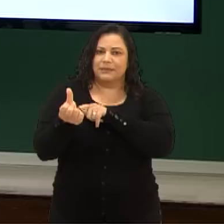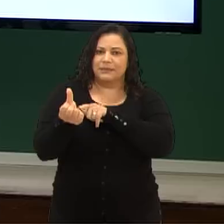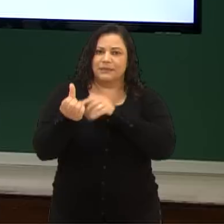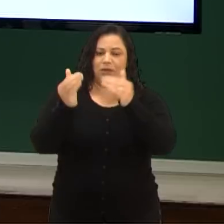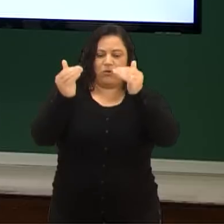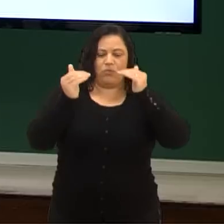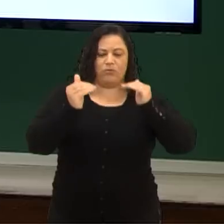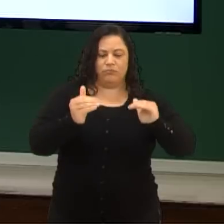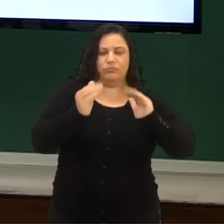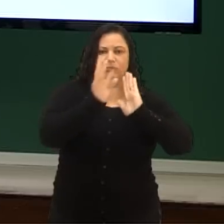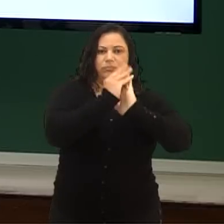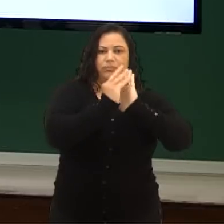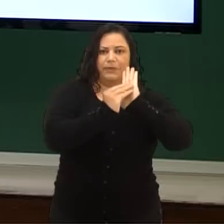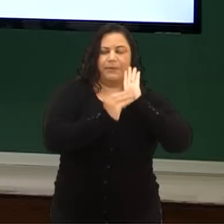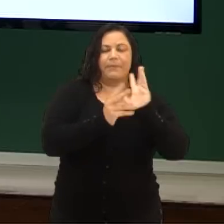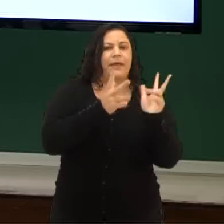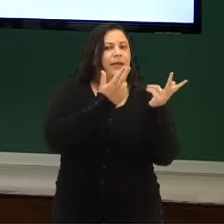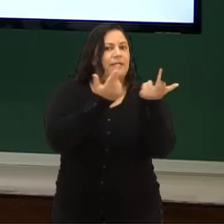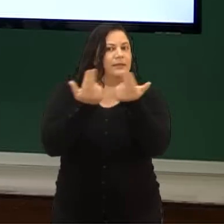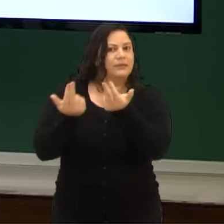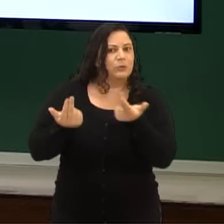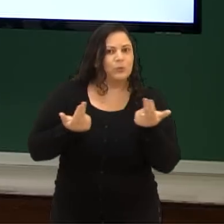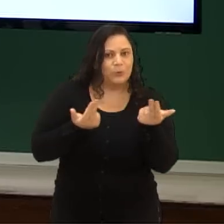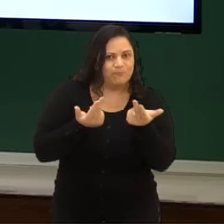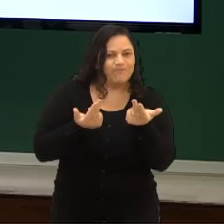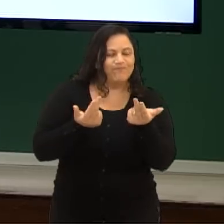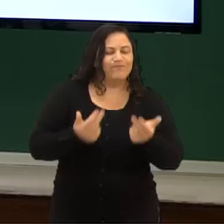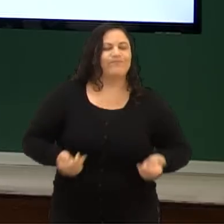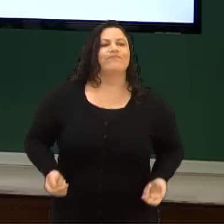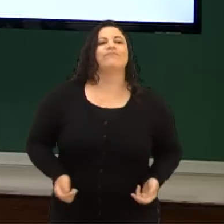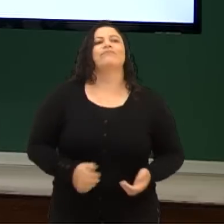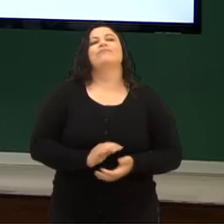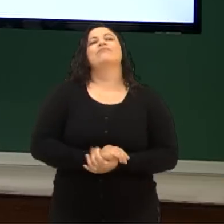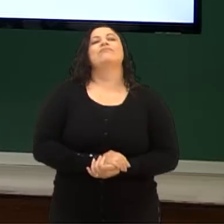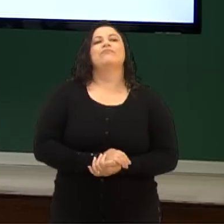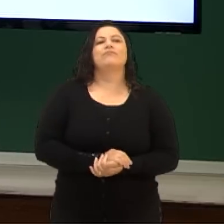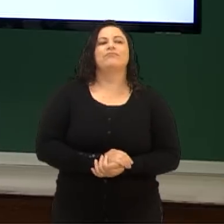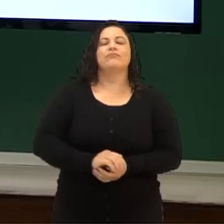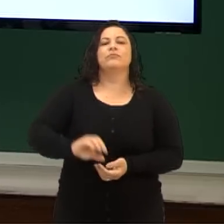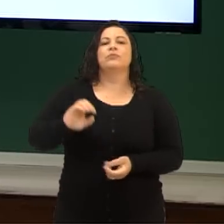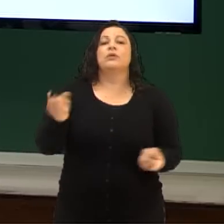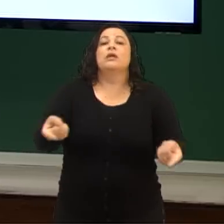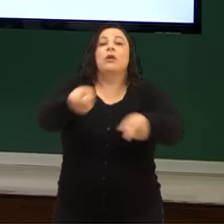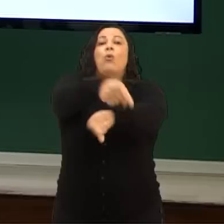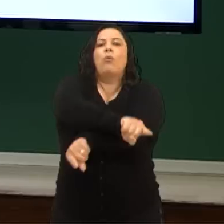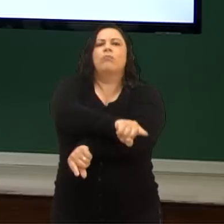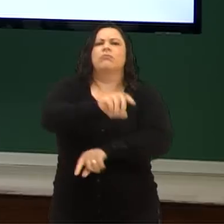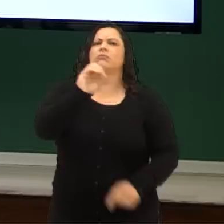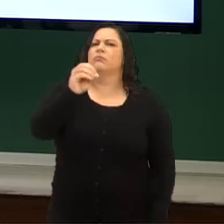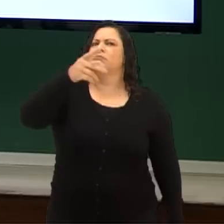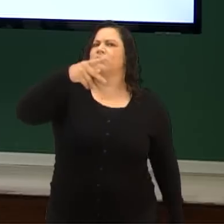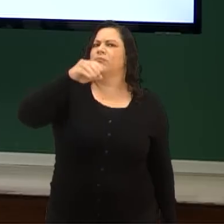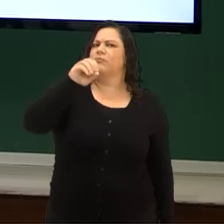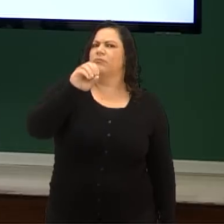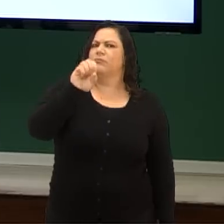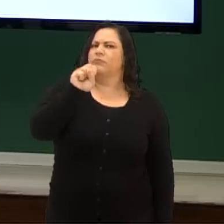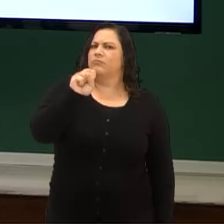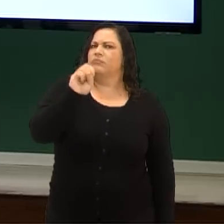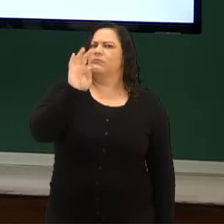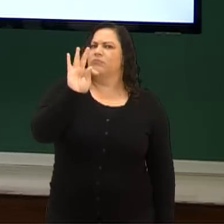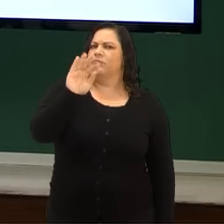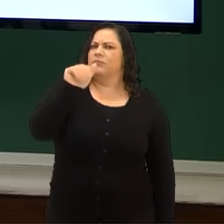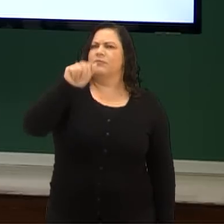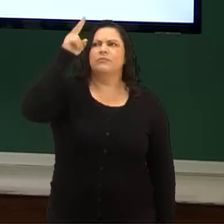são iguais. Por isso, tá bom? Simétrica. Matriz oposta. O sinal. Lembra lá